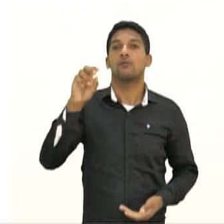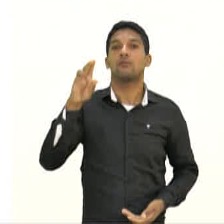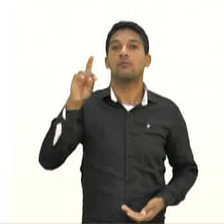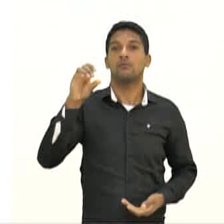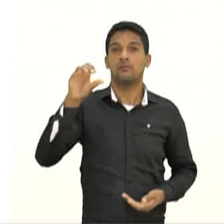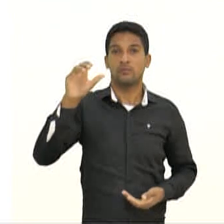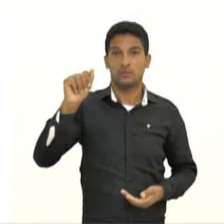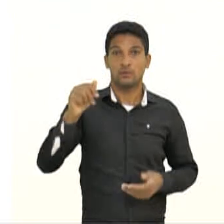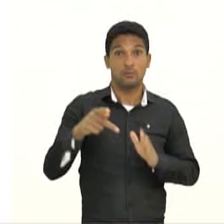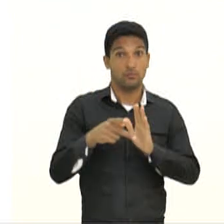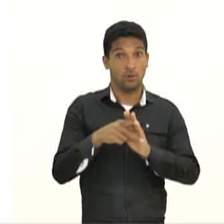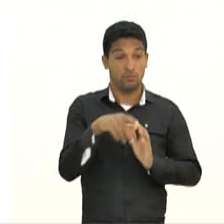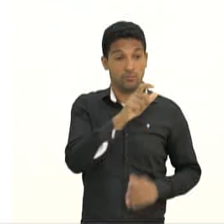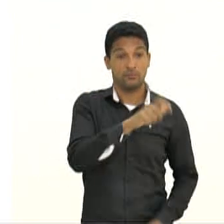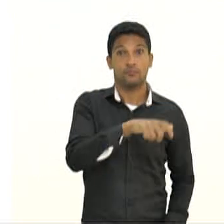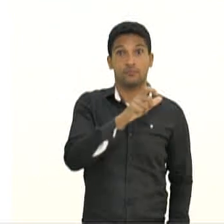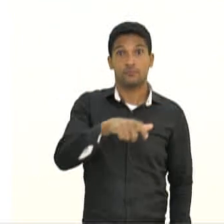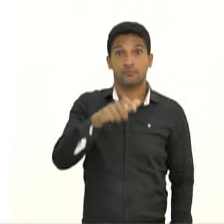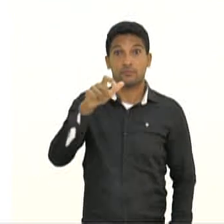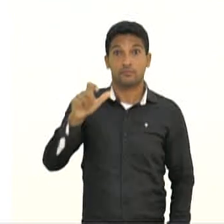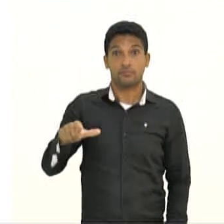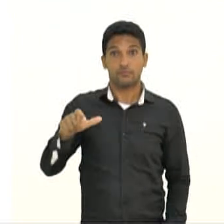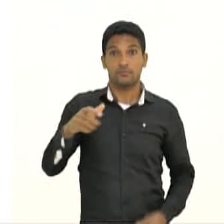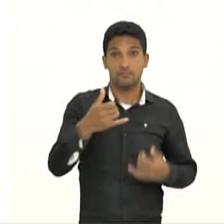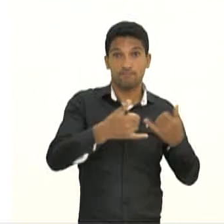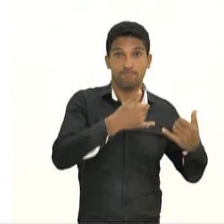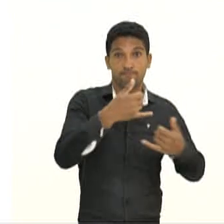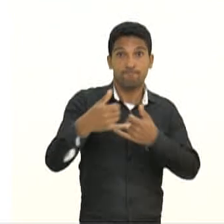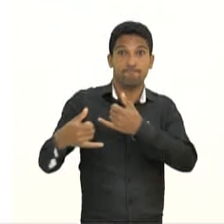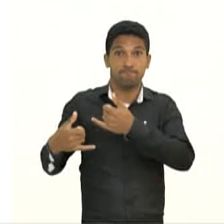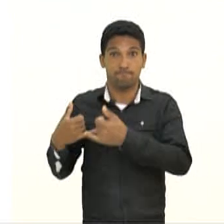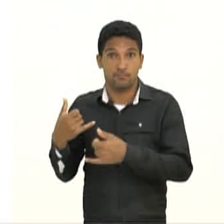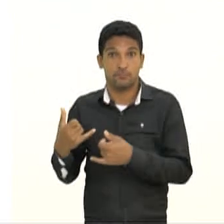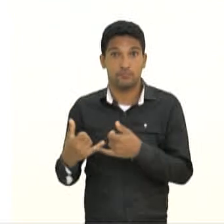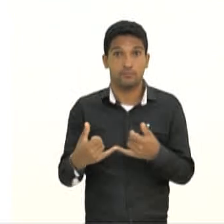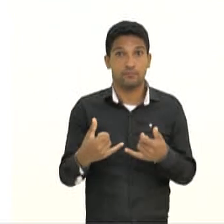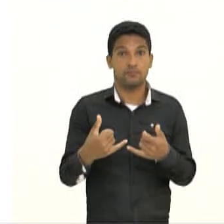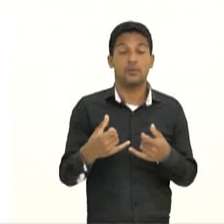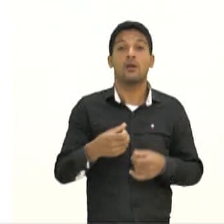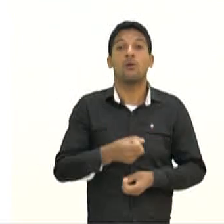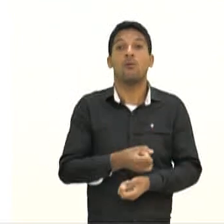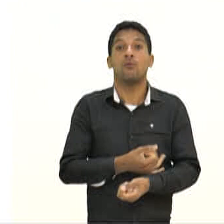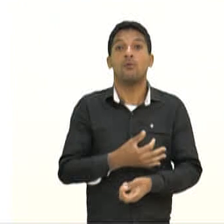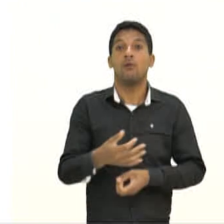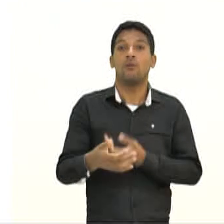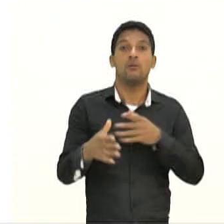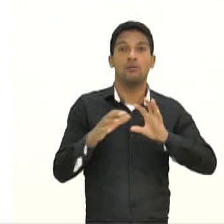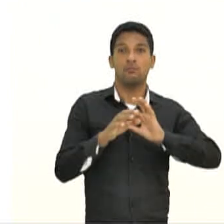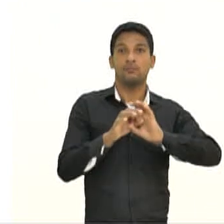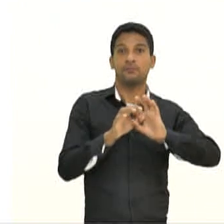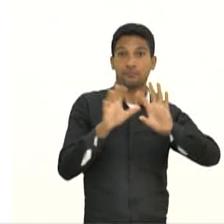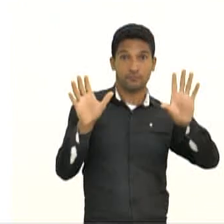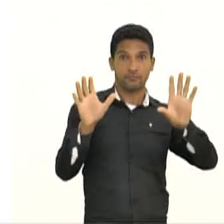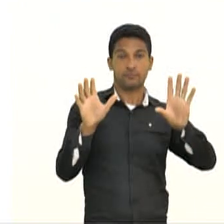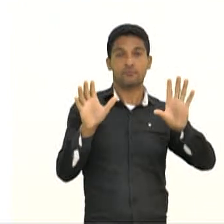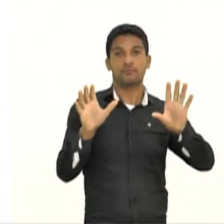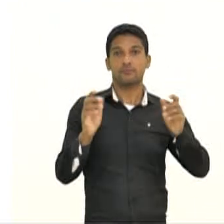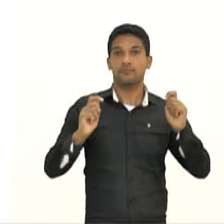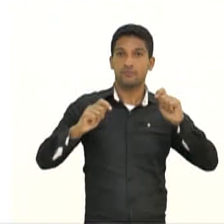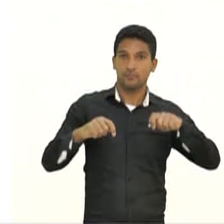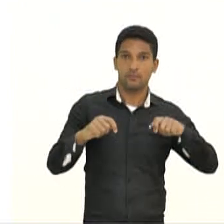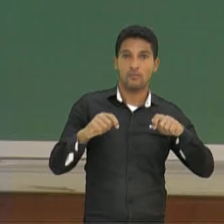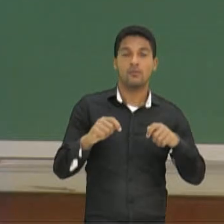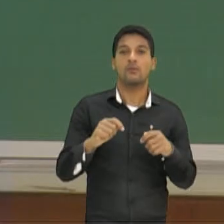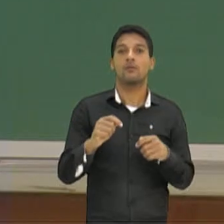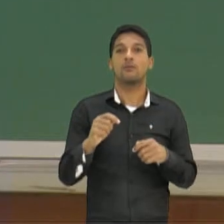jogadores. A espontaneidade cria uma explosão que por um momento nos liberta de quadros de referência e fatos passados.